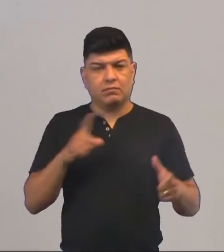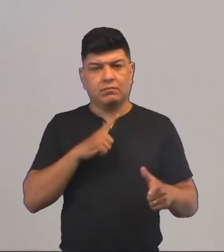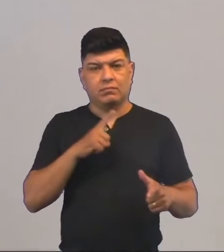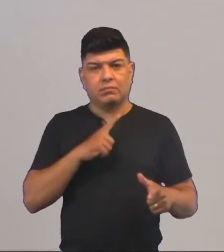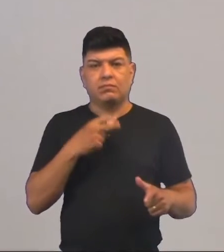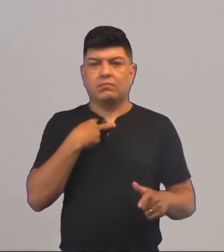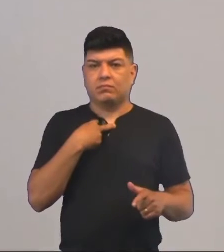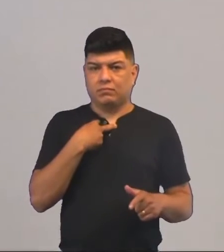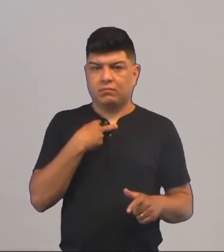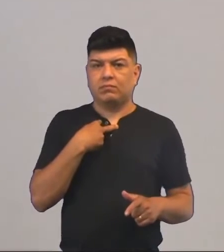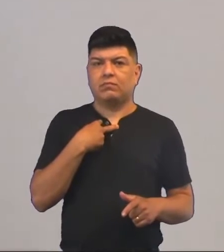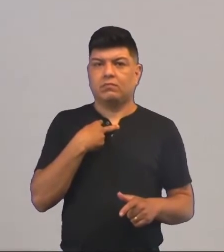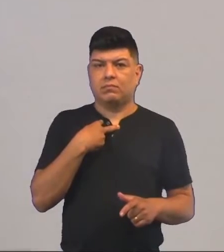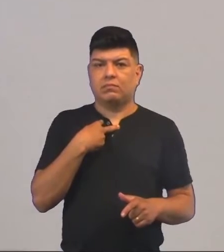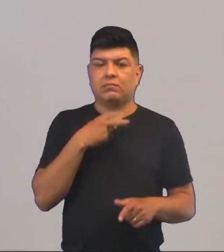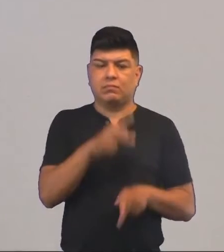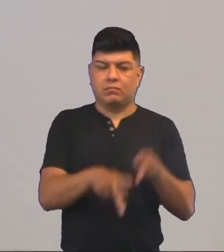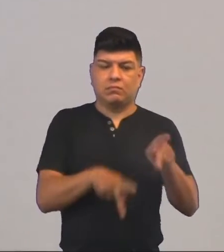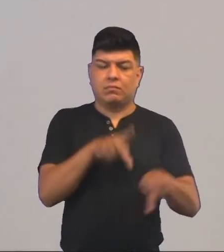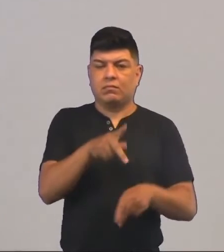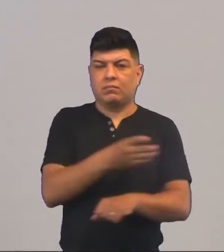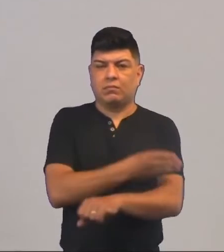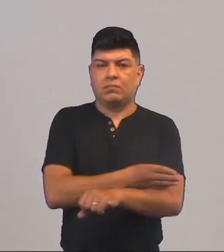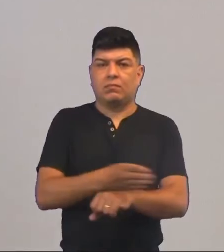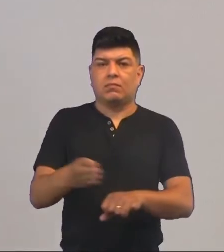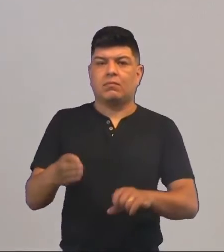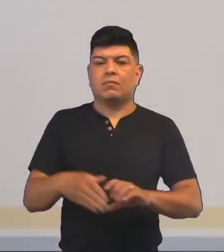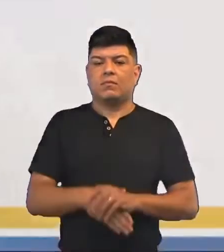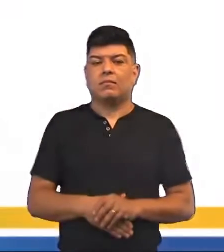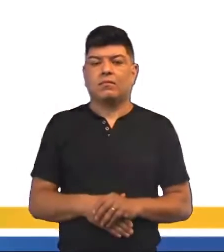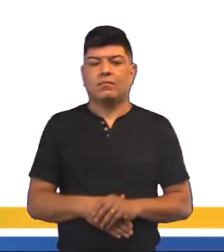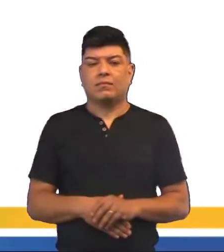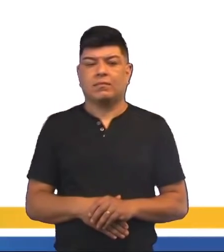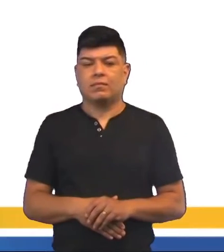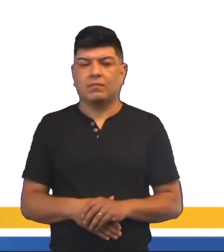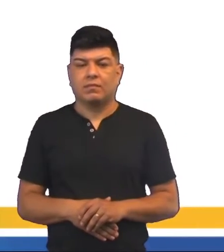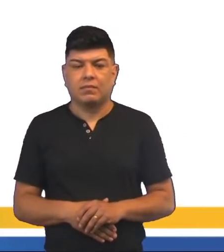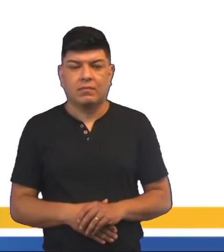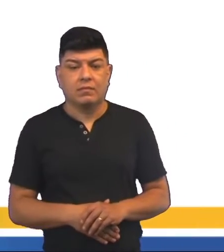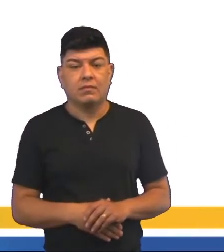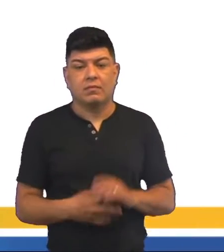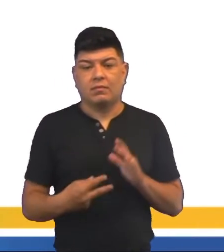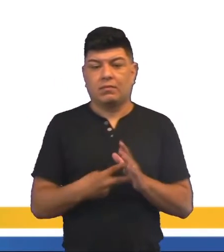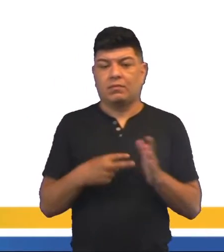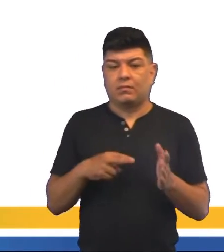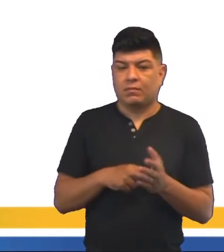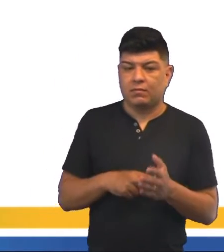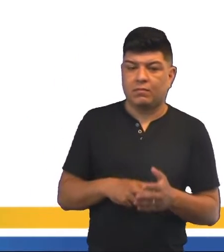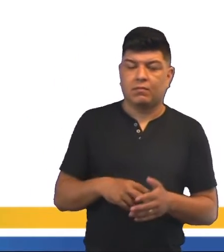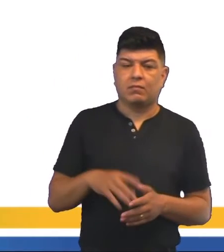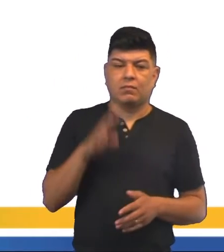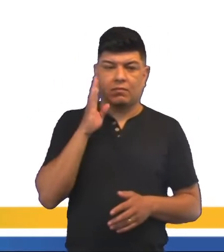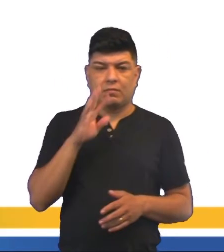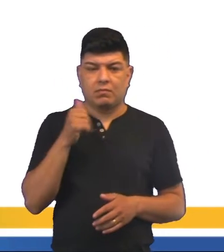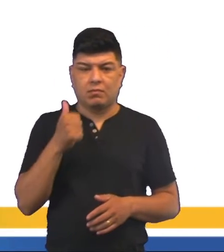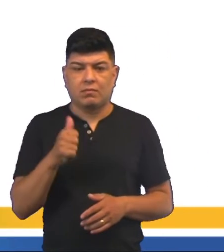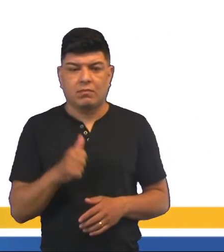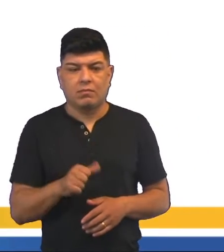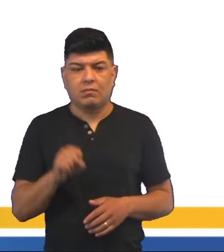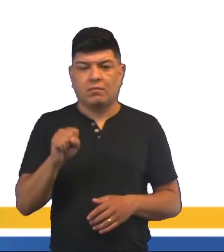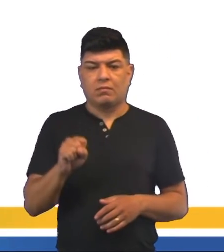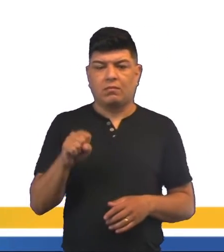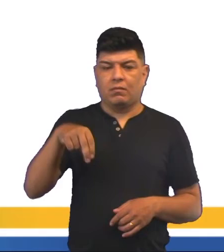são ocupadas, né, por essas populações tradicionais. E aí a definição legal, né,